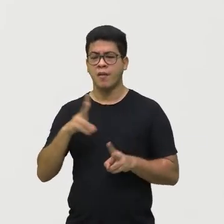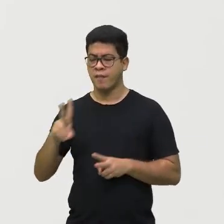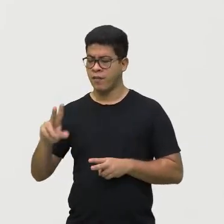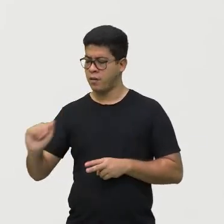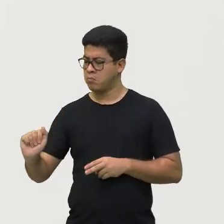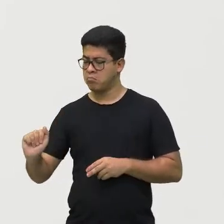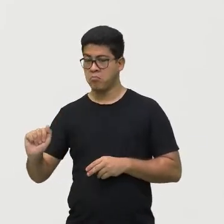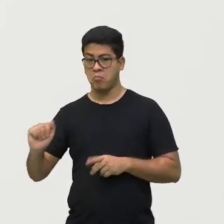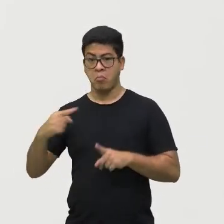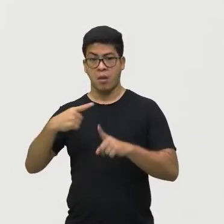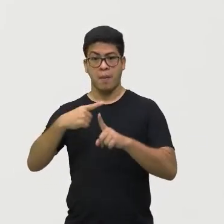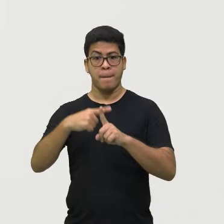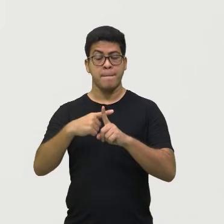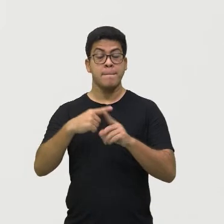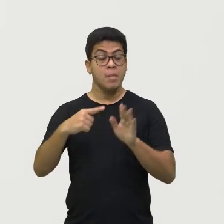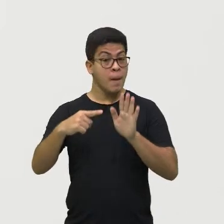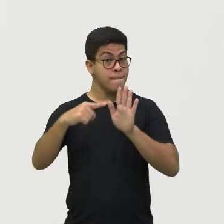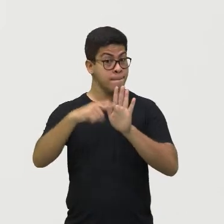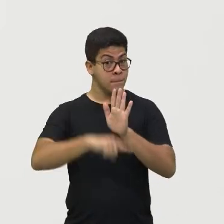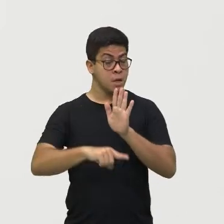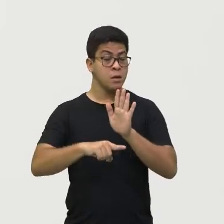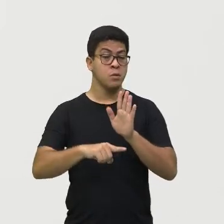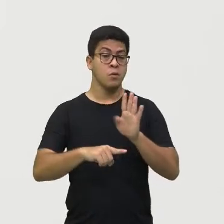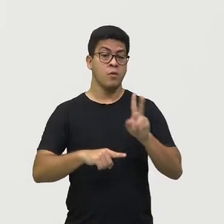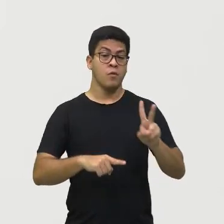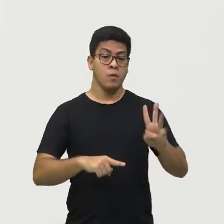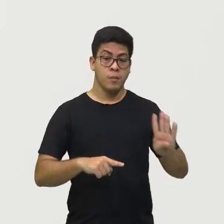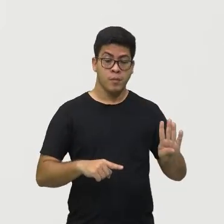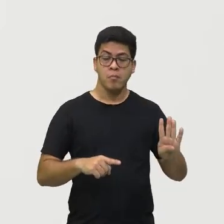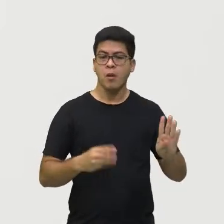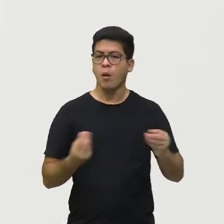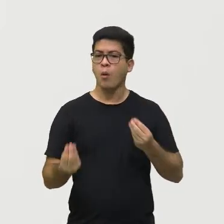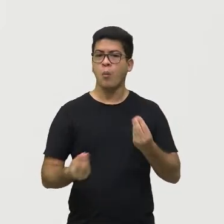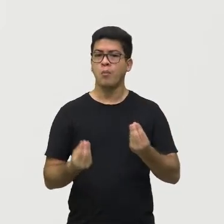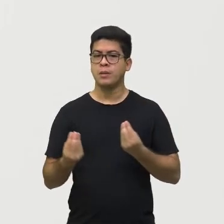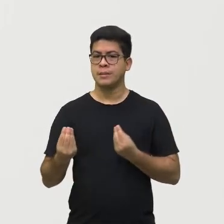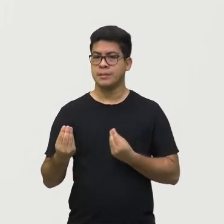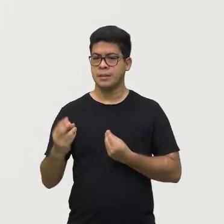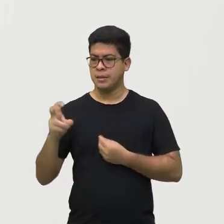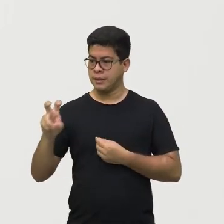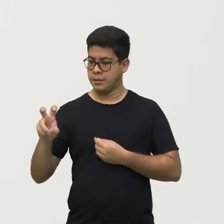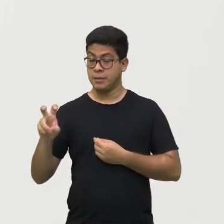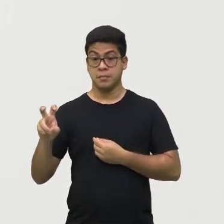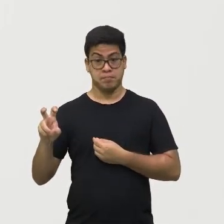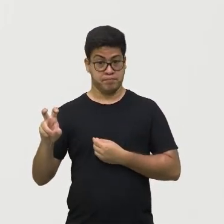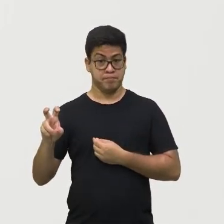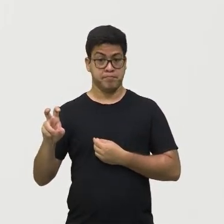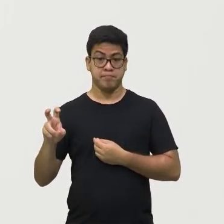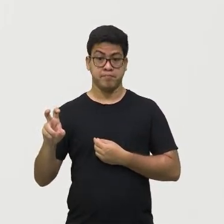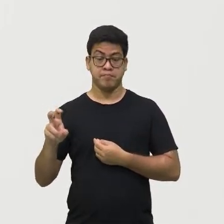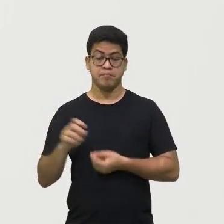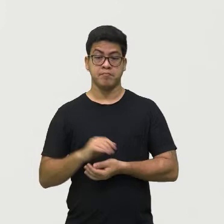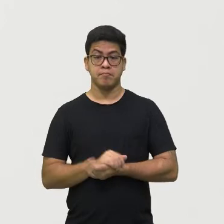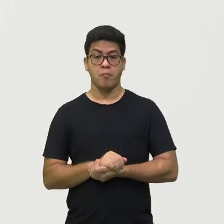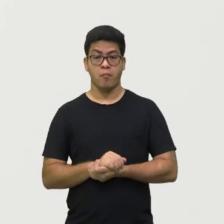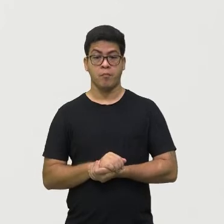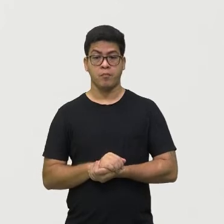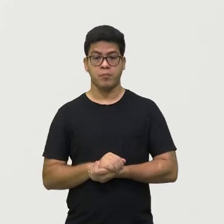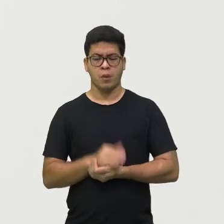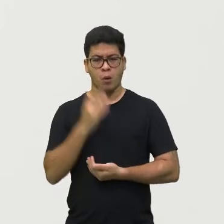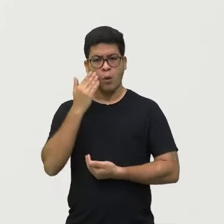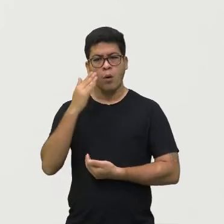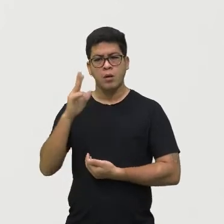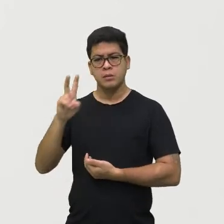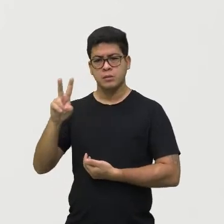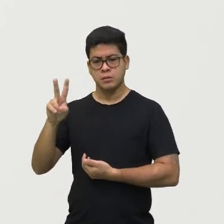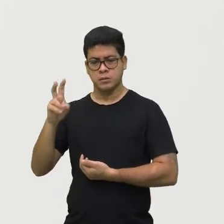menos VB, potencial lá no ponto A, ele vale 5 aqui, ó. Potencial no ponto A, ele vale 5 volts, está aqui a